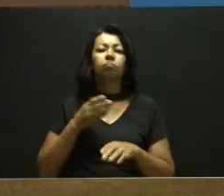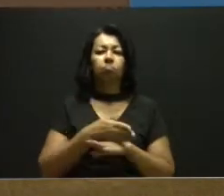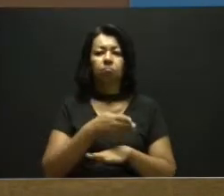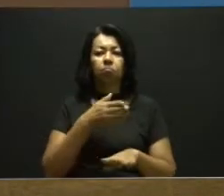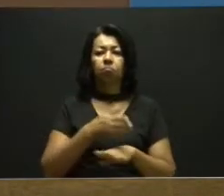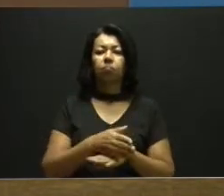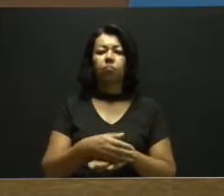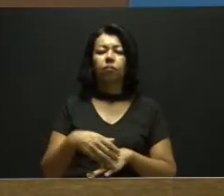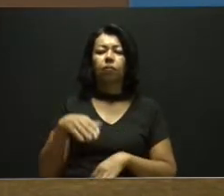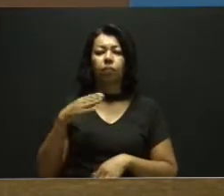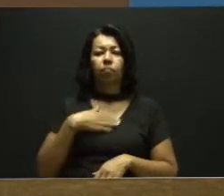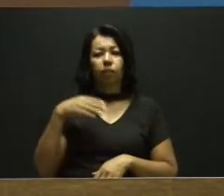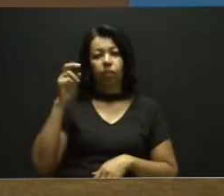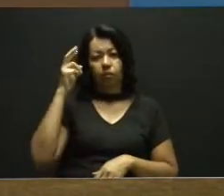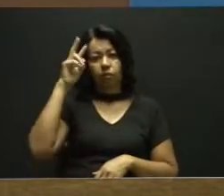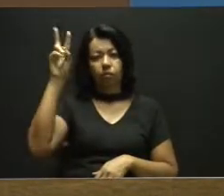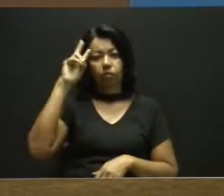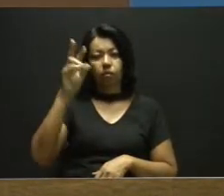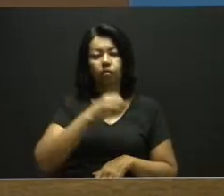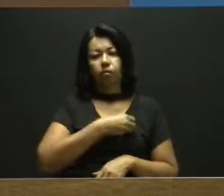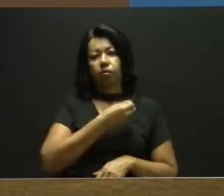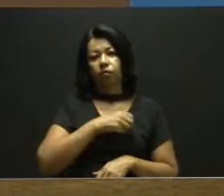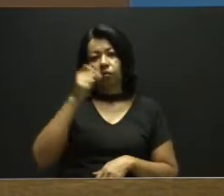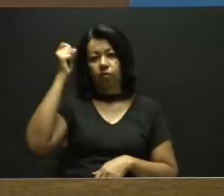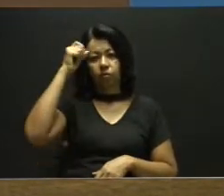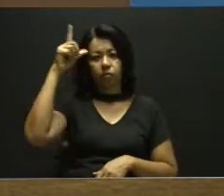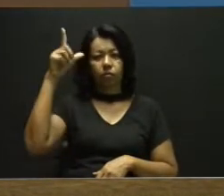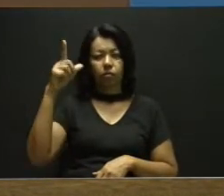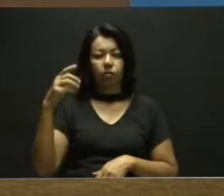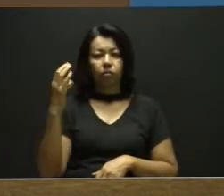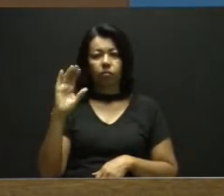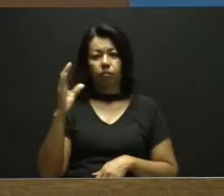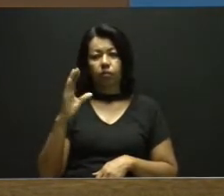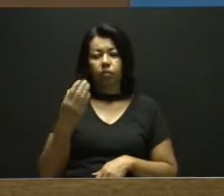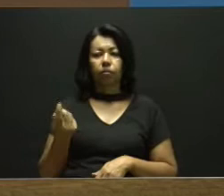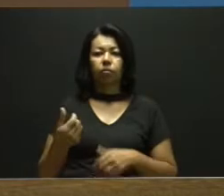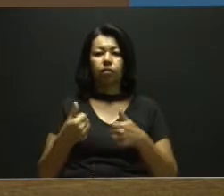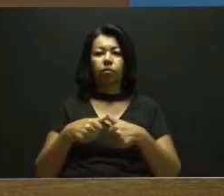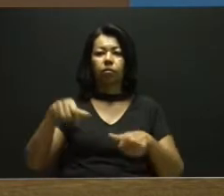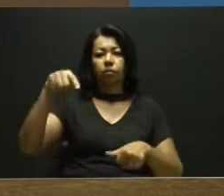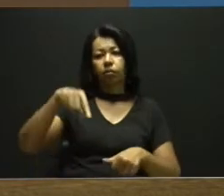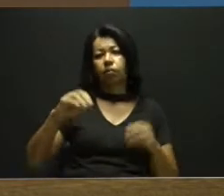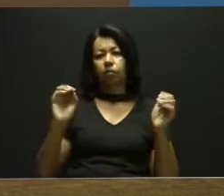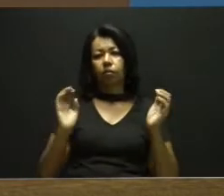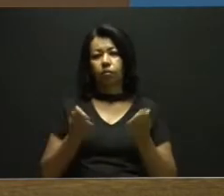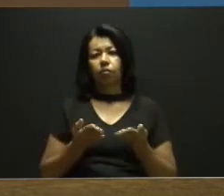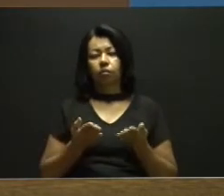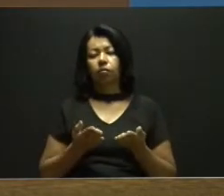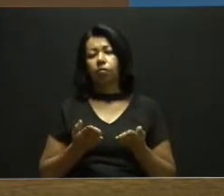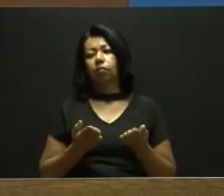história e da vida cultural de cubatão estar aqui hoje